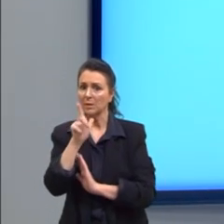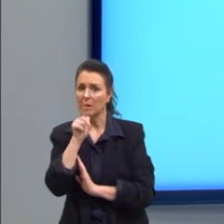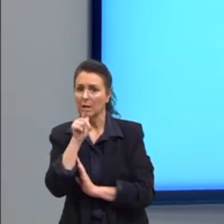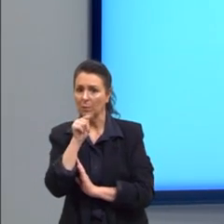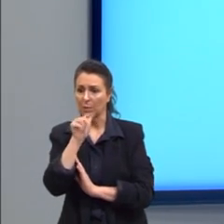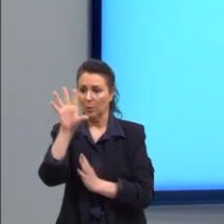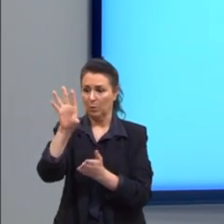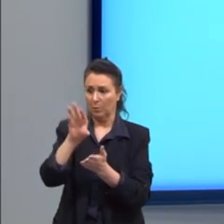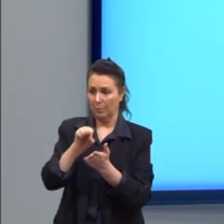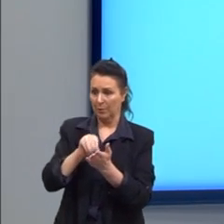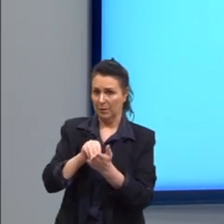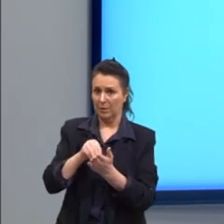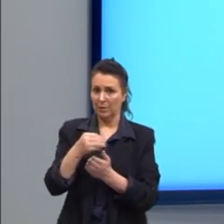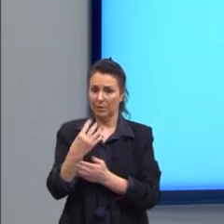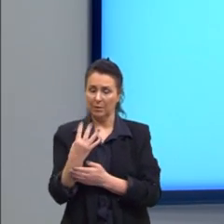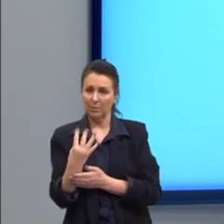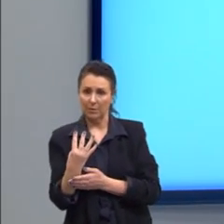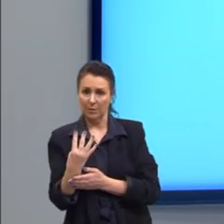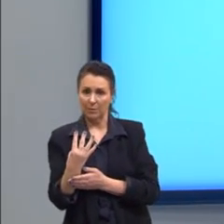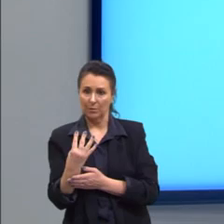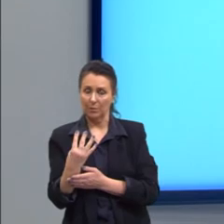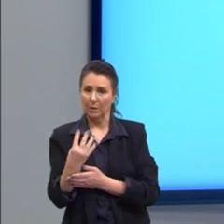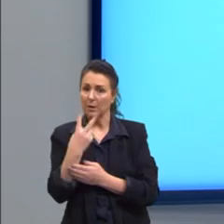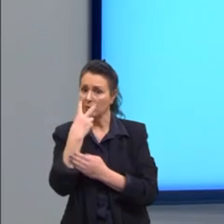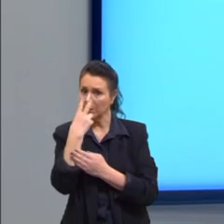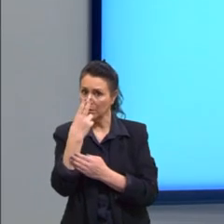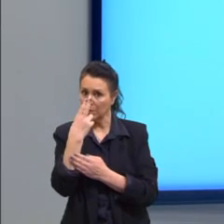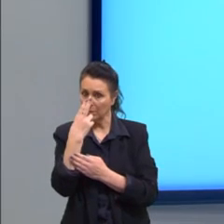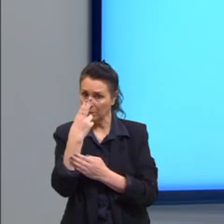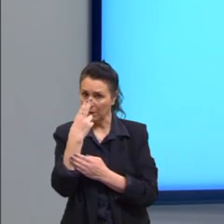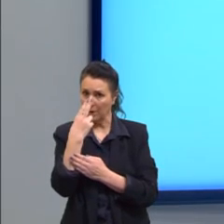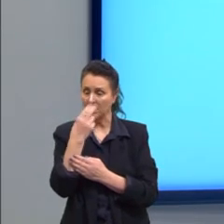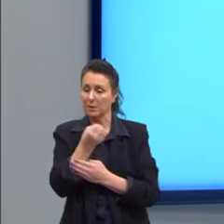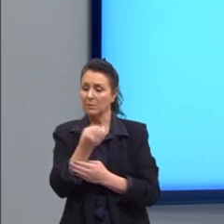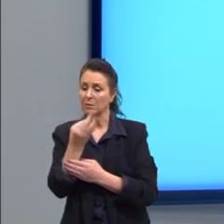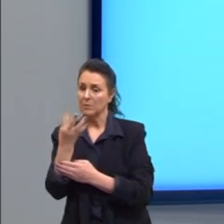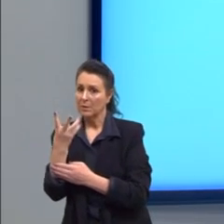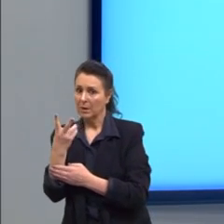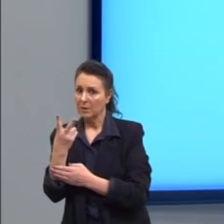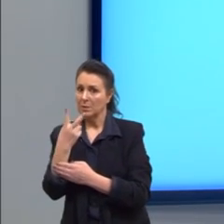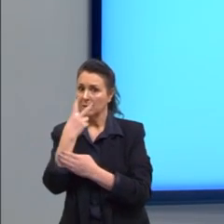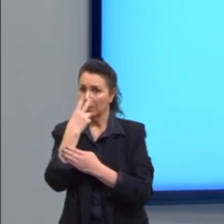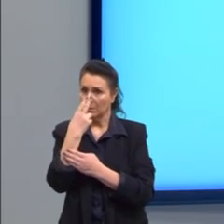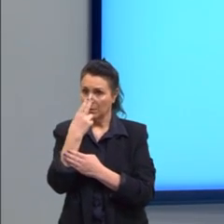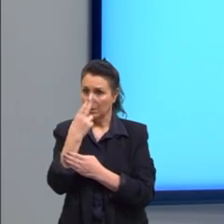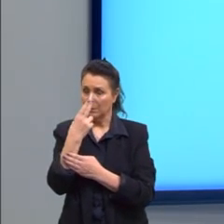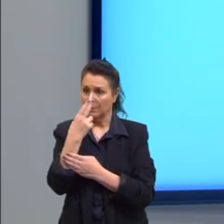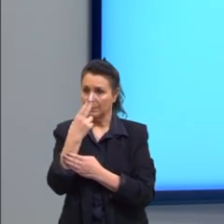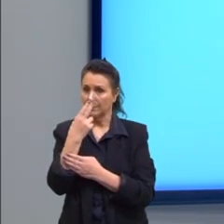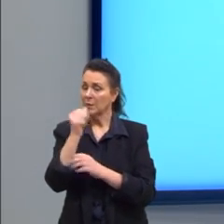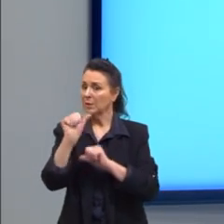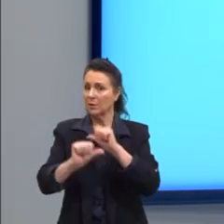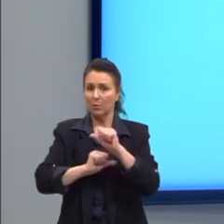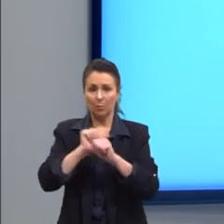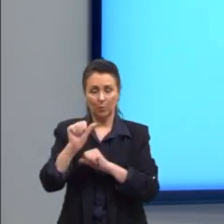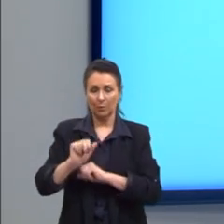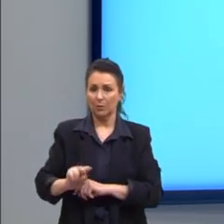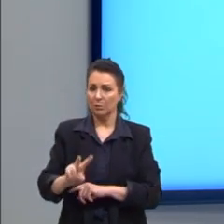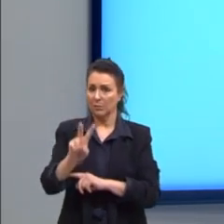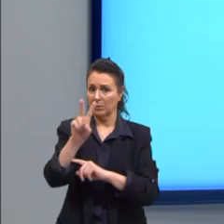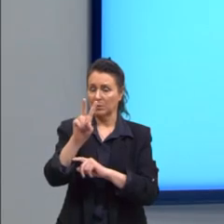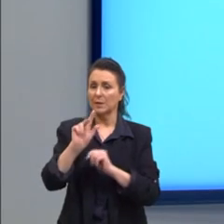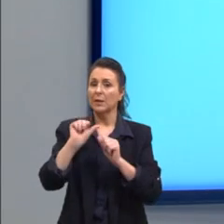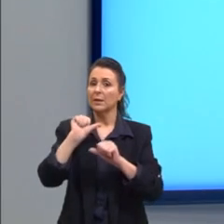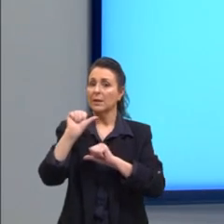reação quatro recupera essas duas reações iguais porque elas são nas mesmas quantidades eu não preciso modificar sem alterar os valores